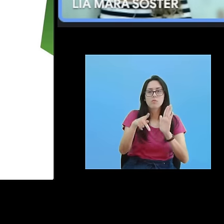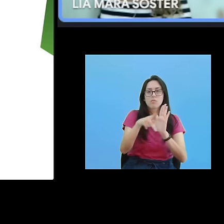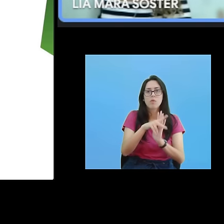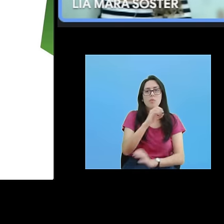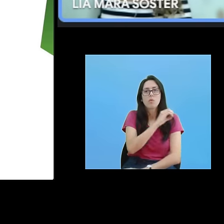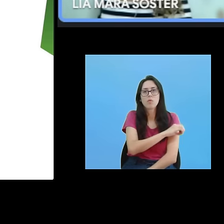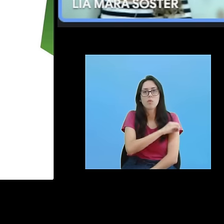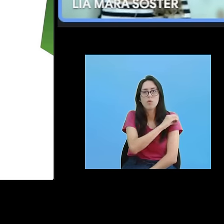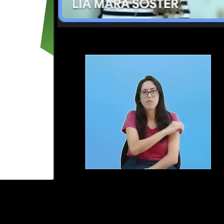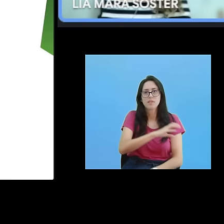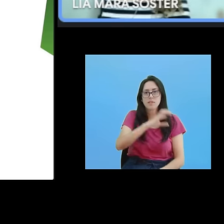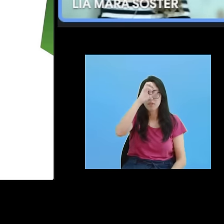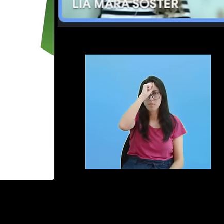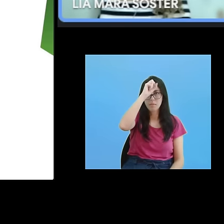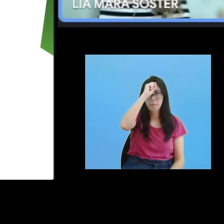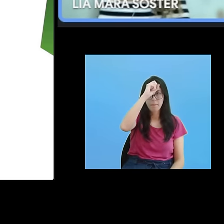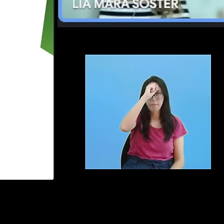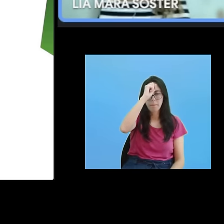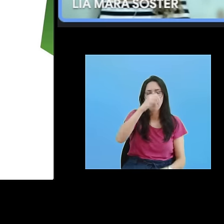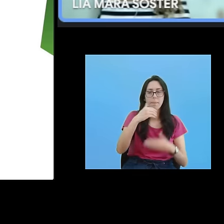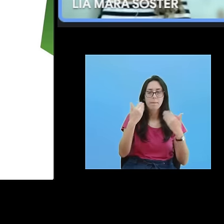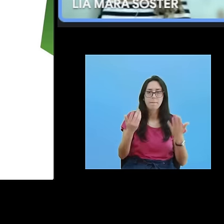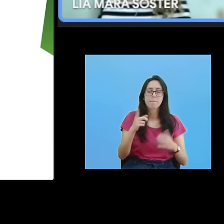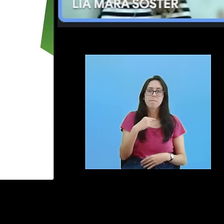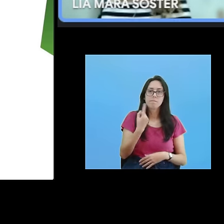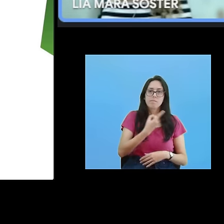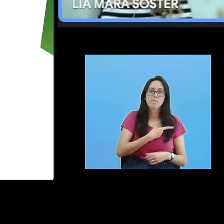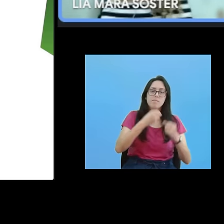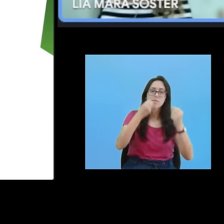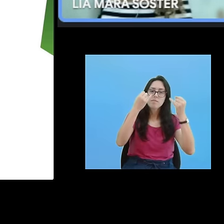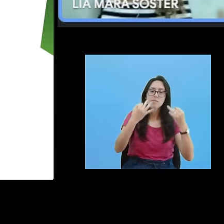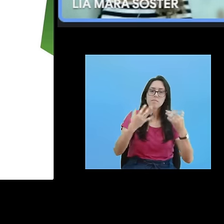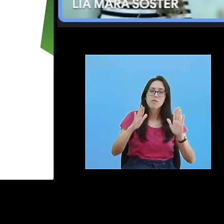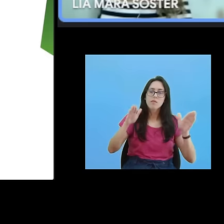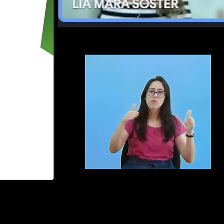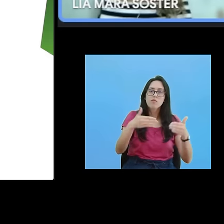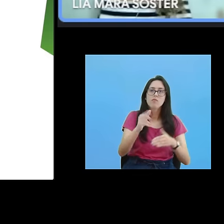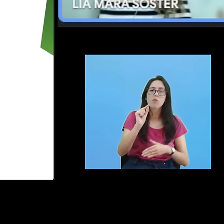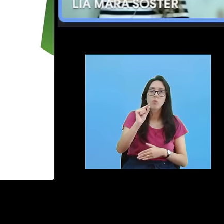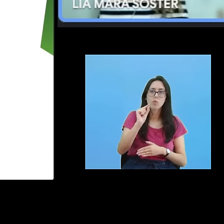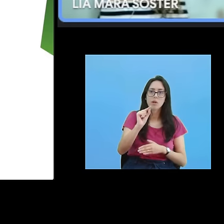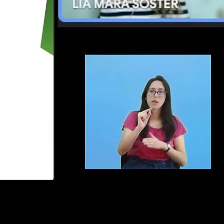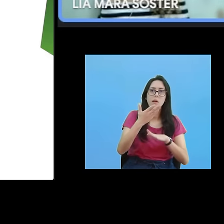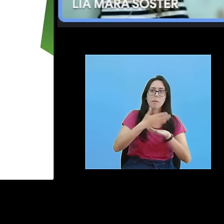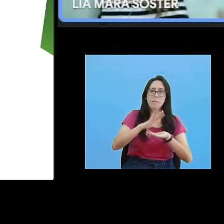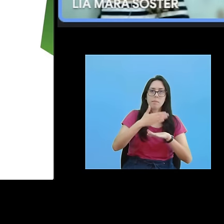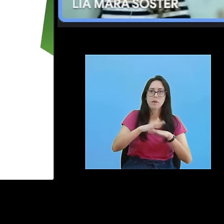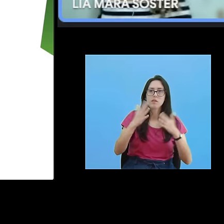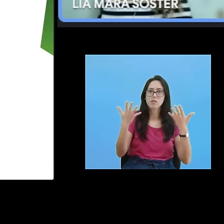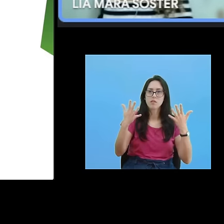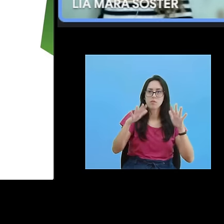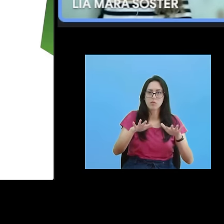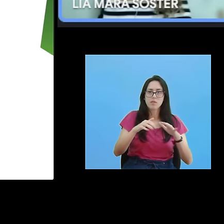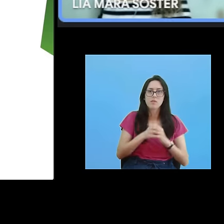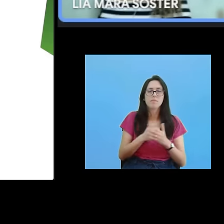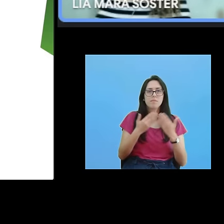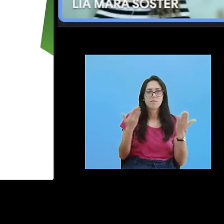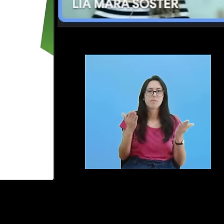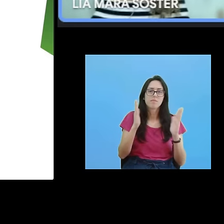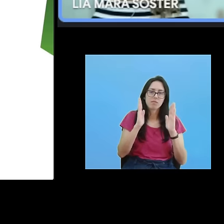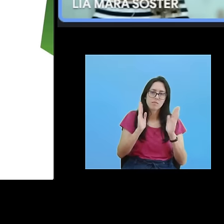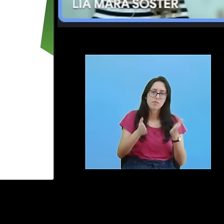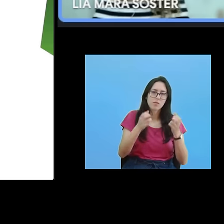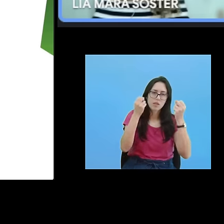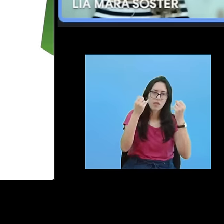de aprendizagem, e nós trabalhamos com o foco em práticas inclusivas. Bom, como eu já antecipei um pouco